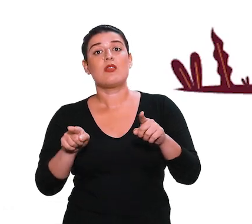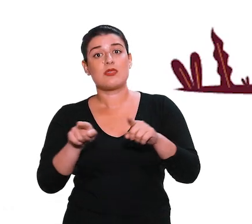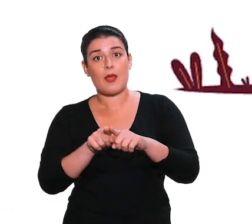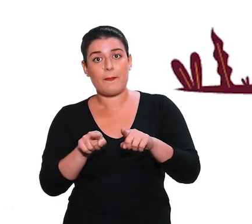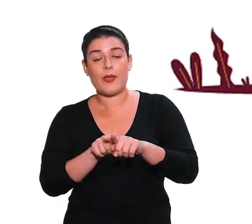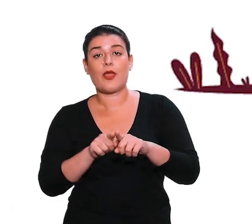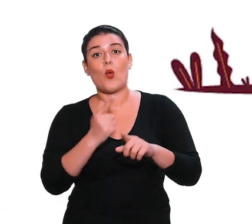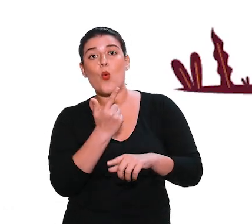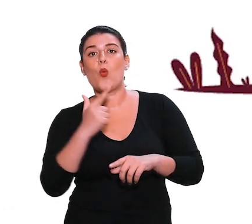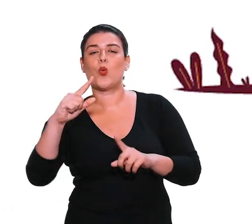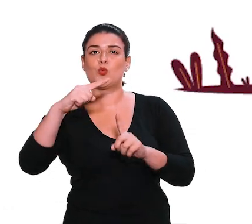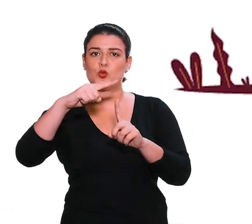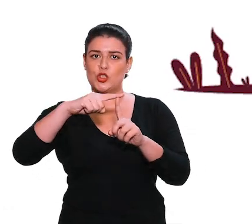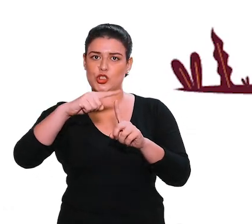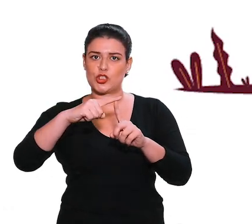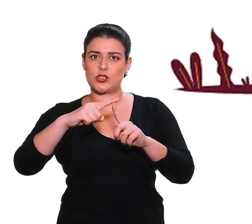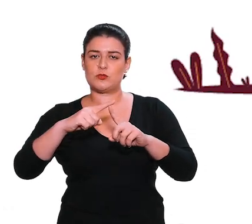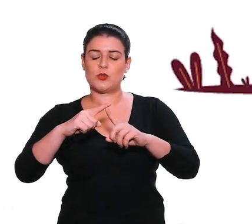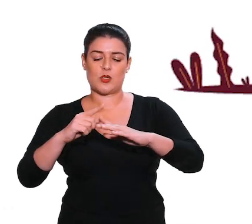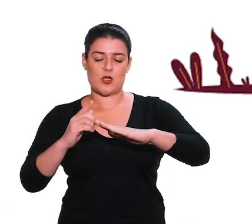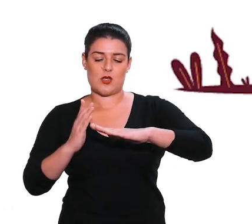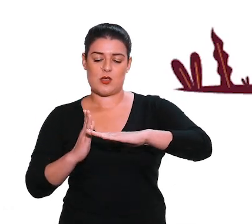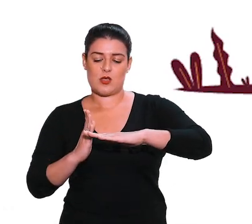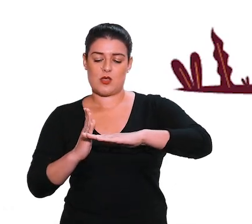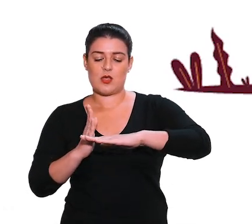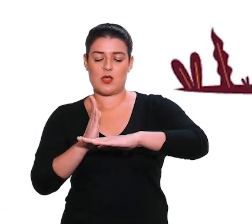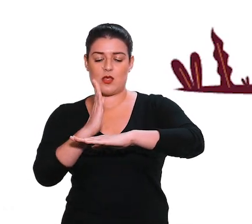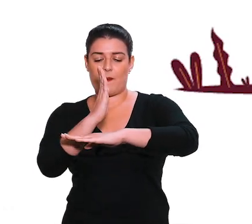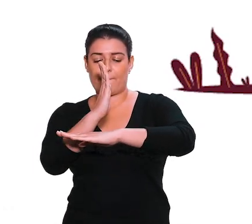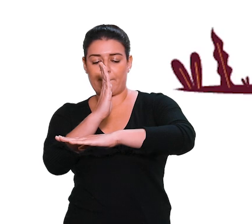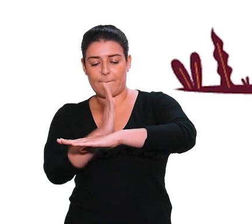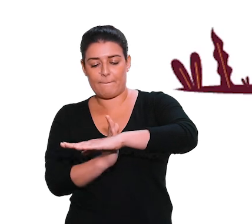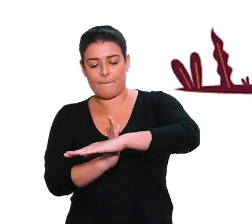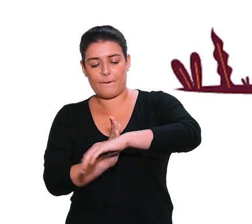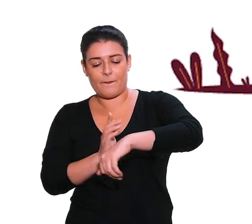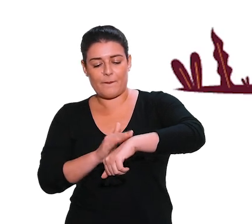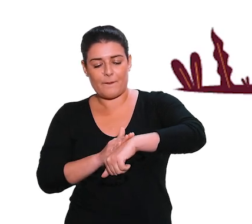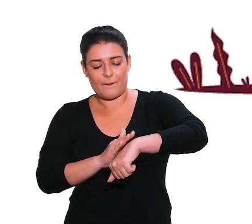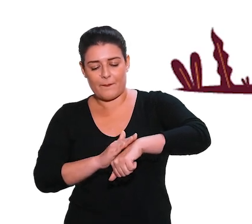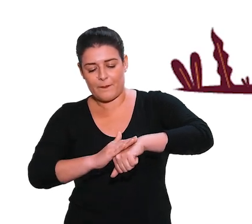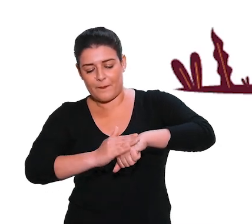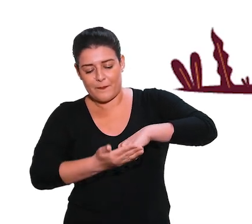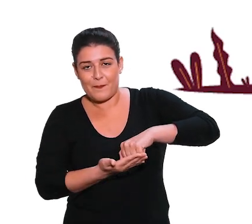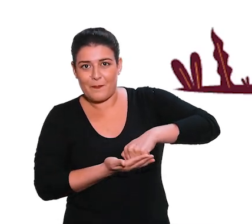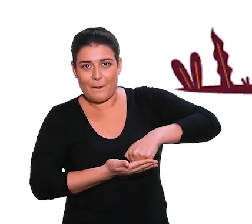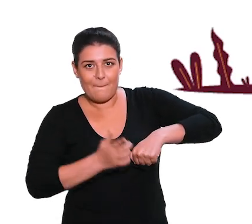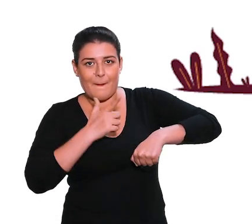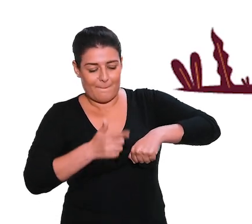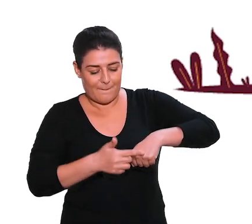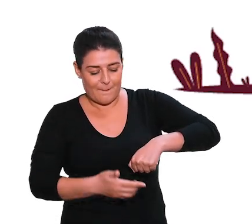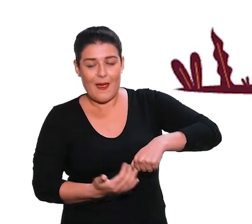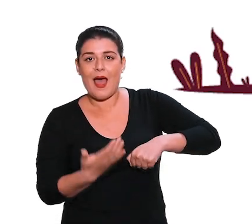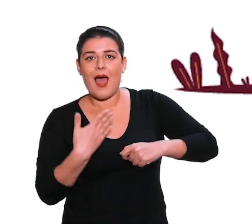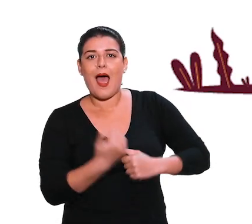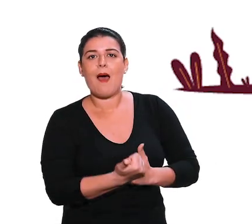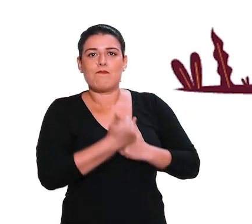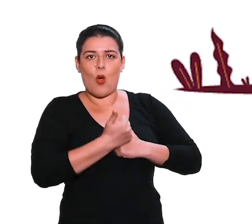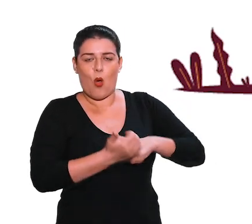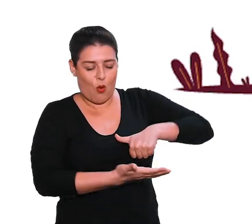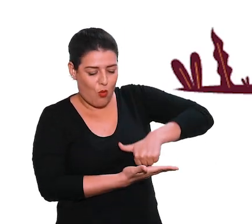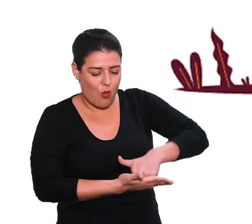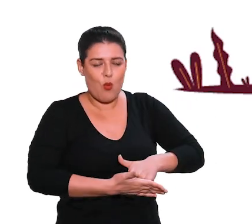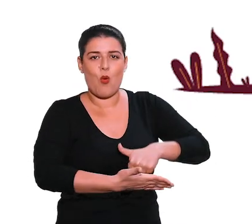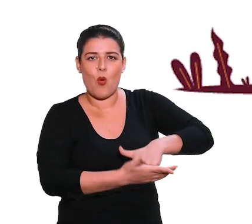amputação que parte o osso do calcânio e utiliza o próprio calcânio como um apoio